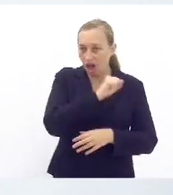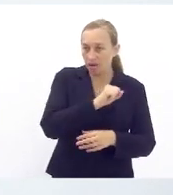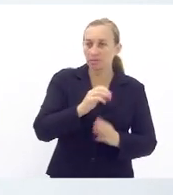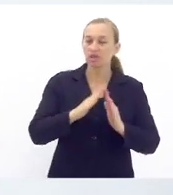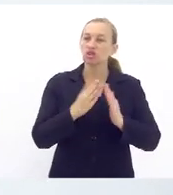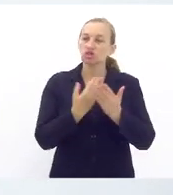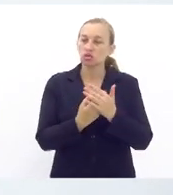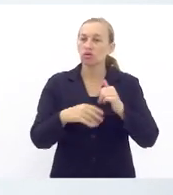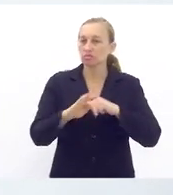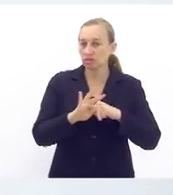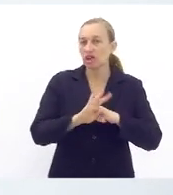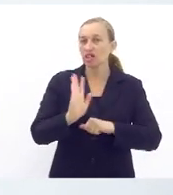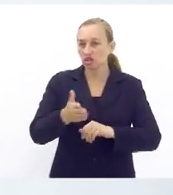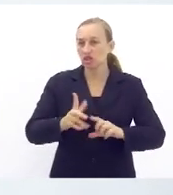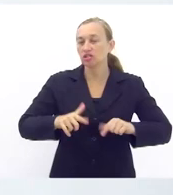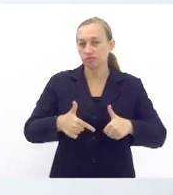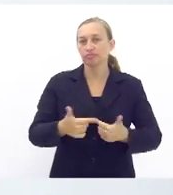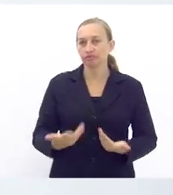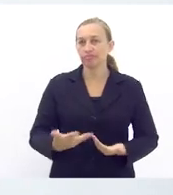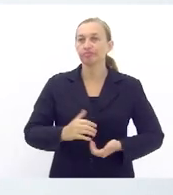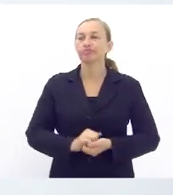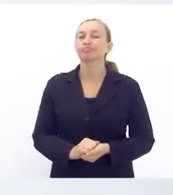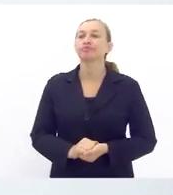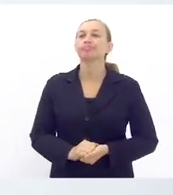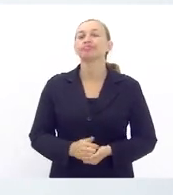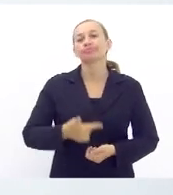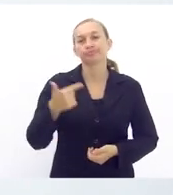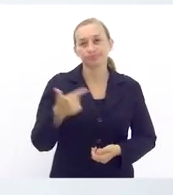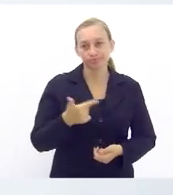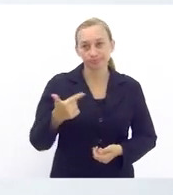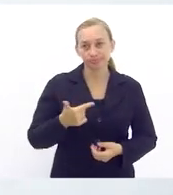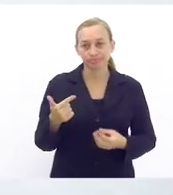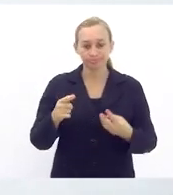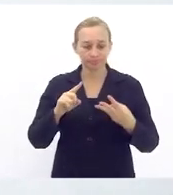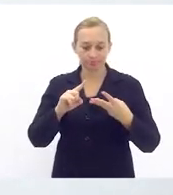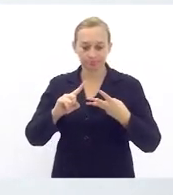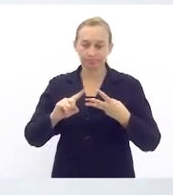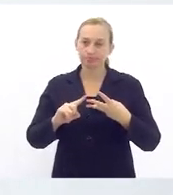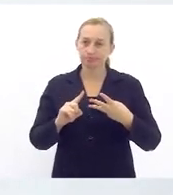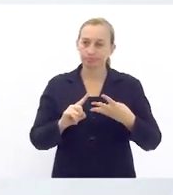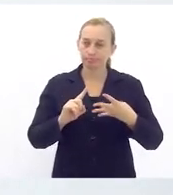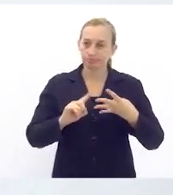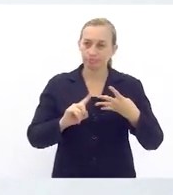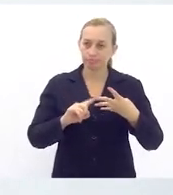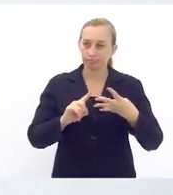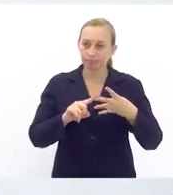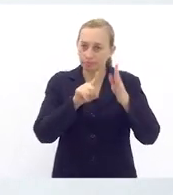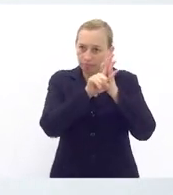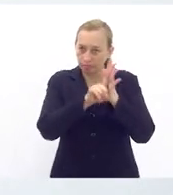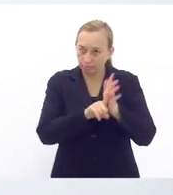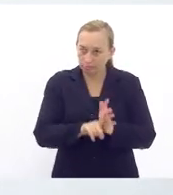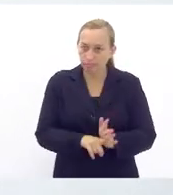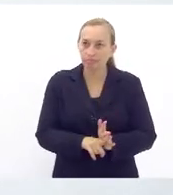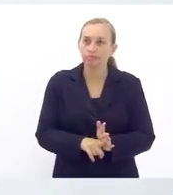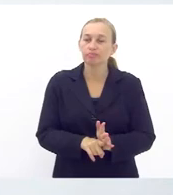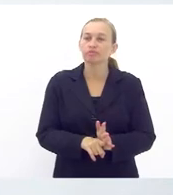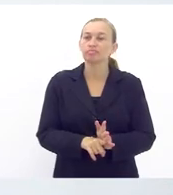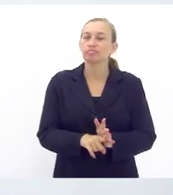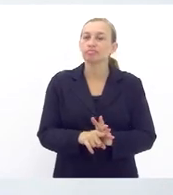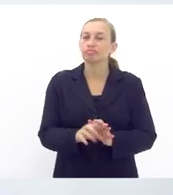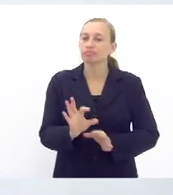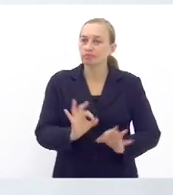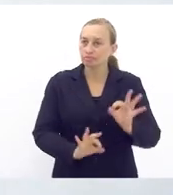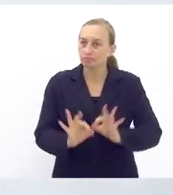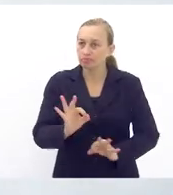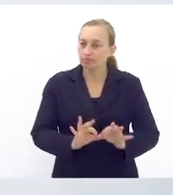andamento algumas dessas ações o segundo seria a revisão desse projeto de restauração que